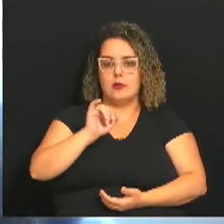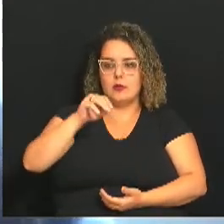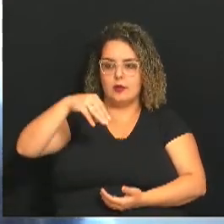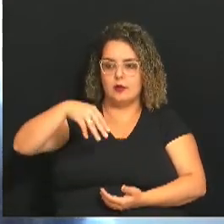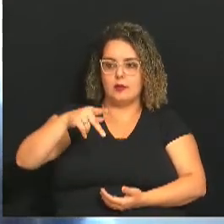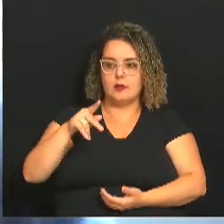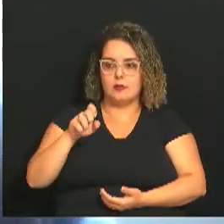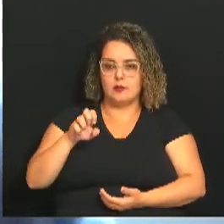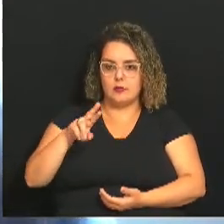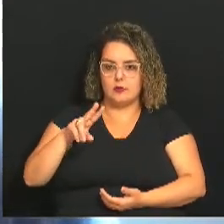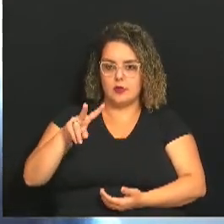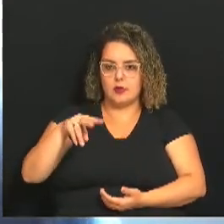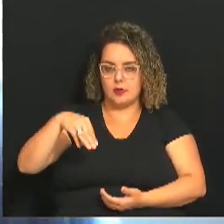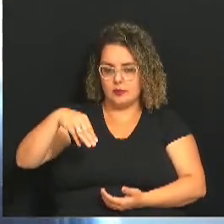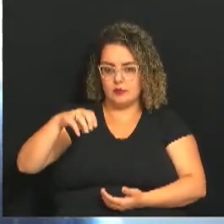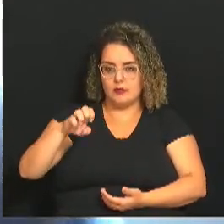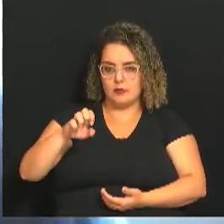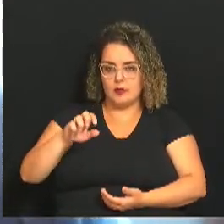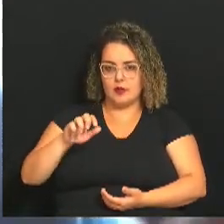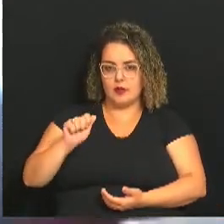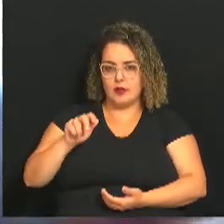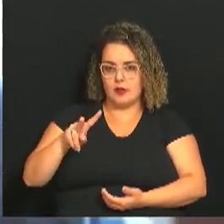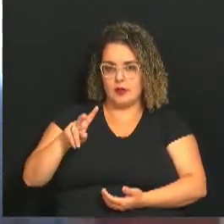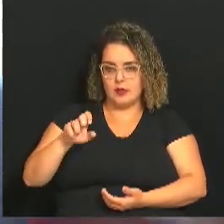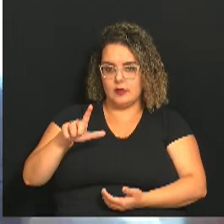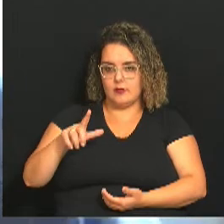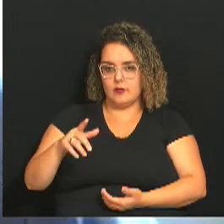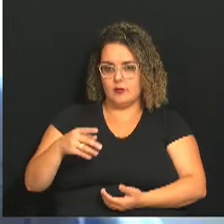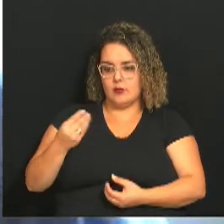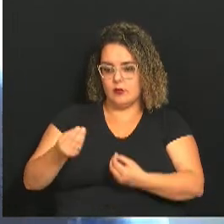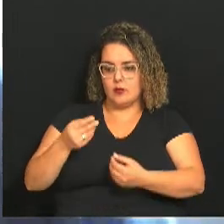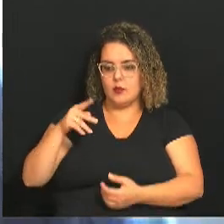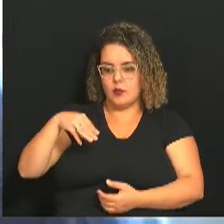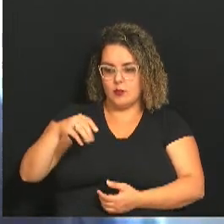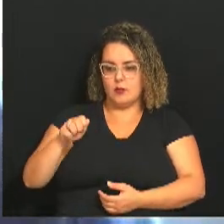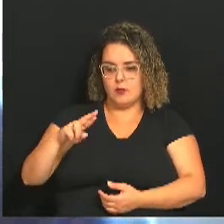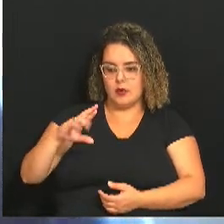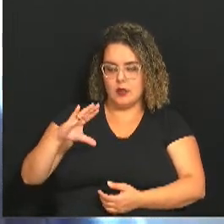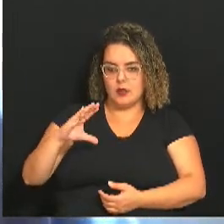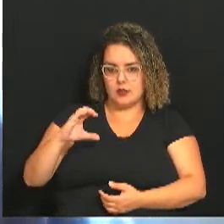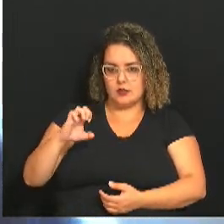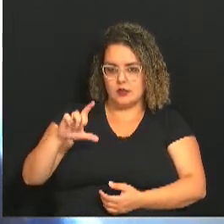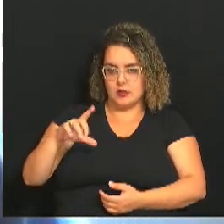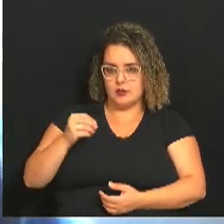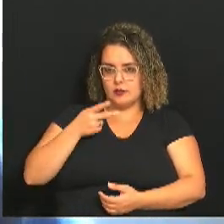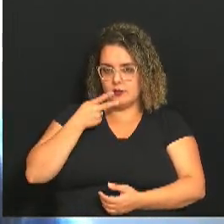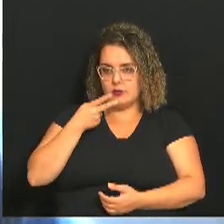falou, parques, né, para que isso tudo